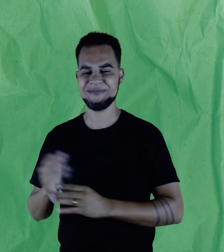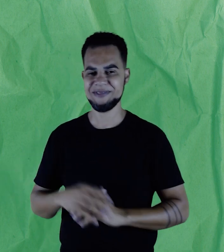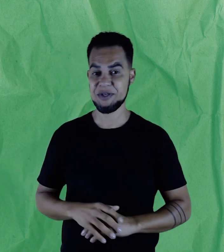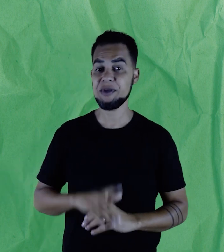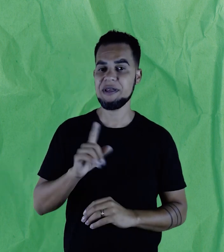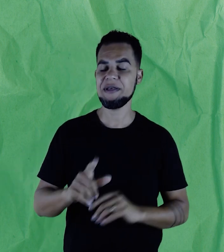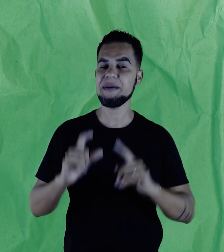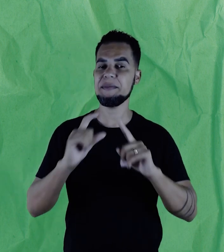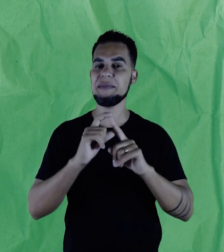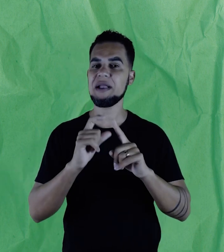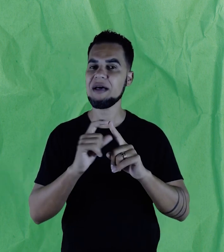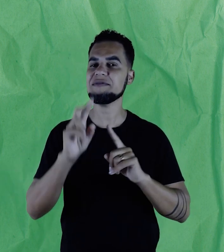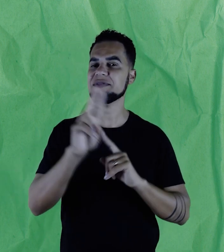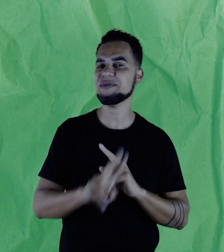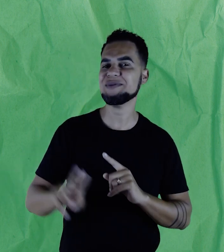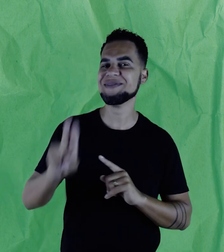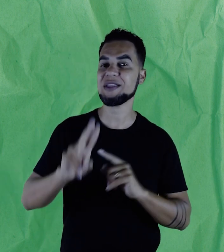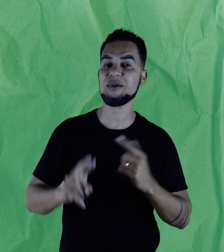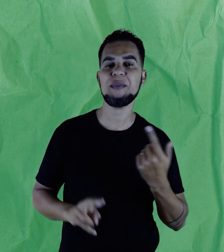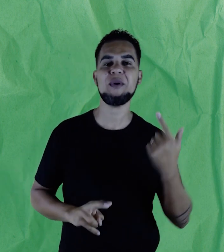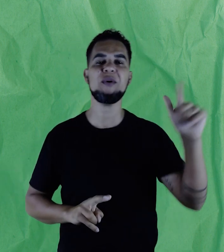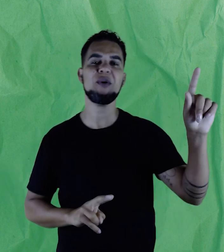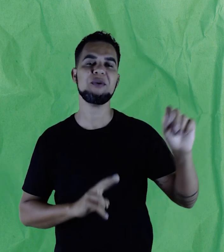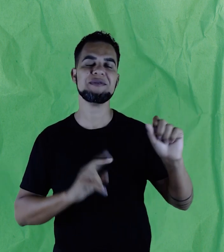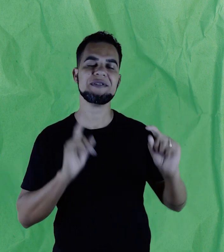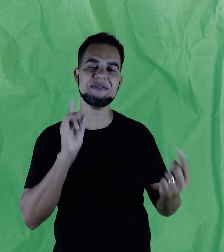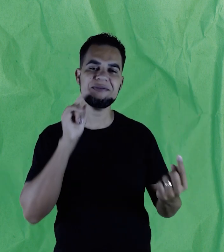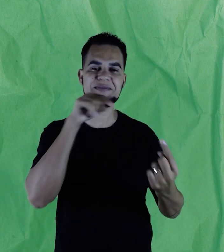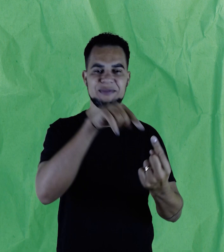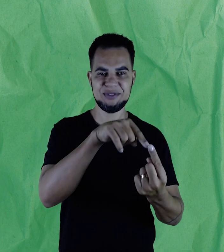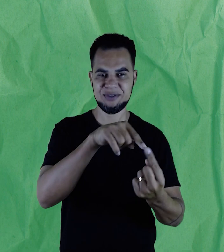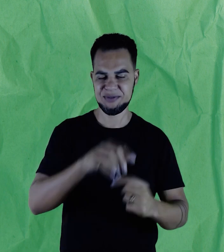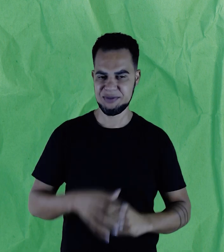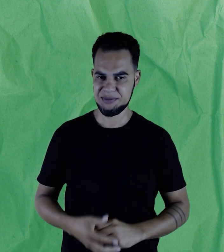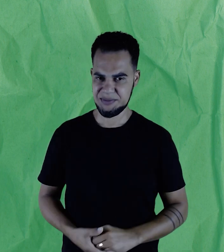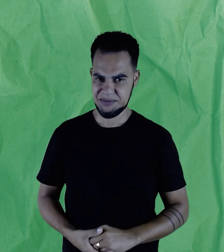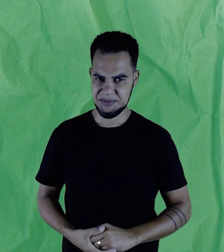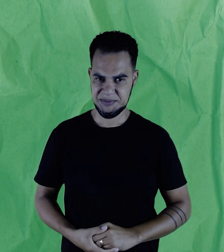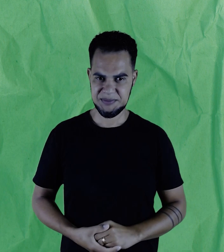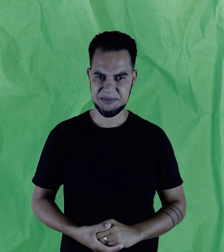sendo usada com uma outra intenção, tá bom?